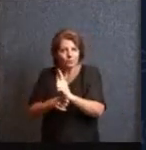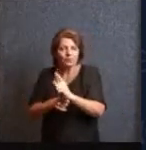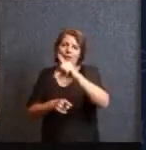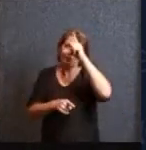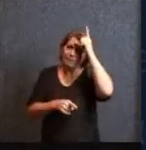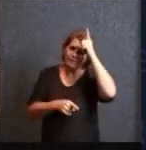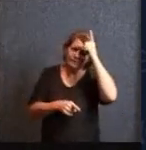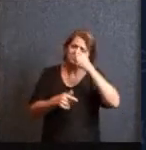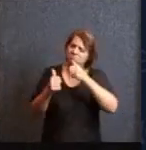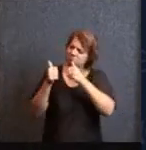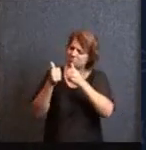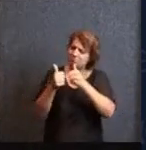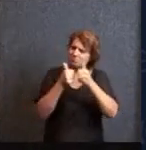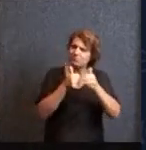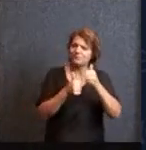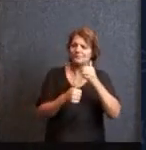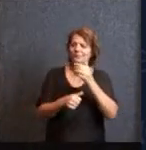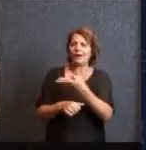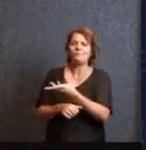Segunda coisa,